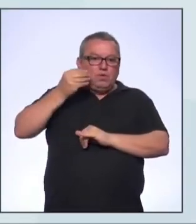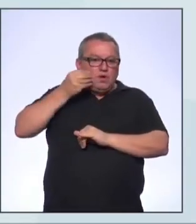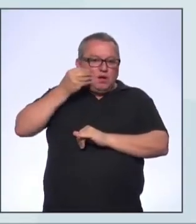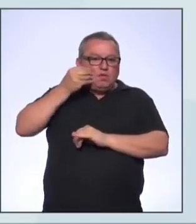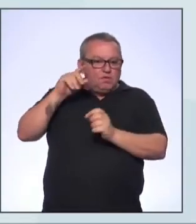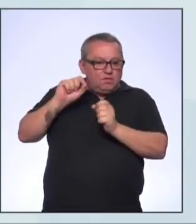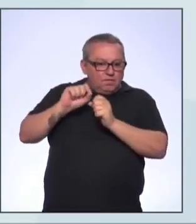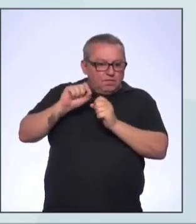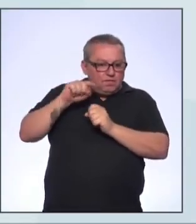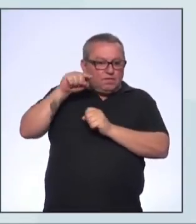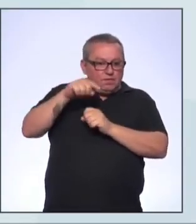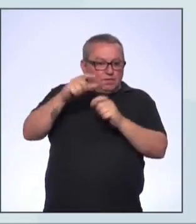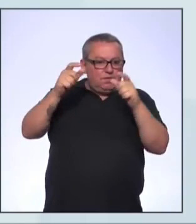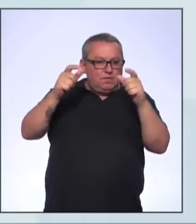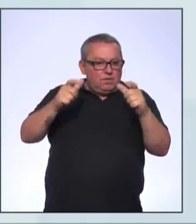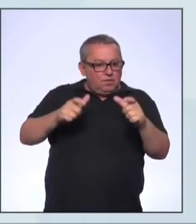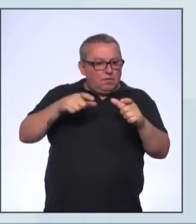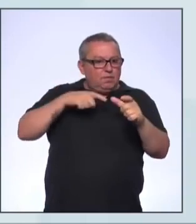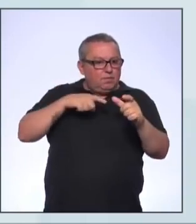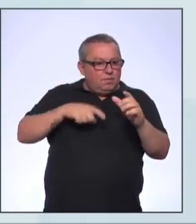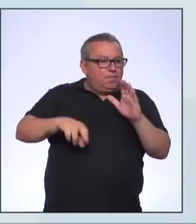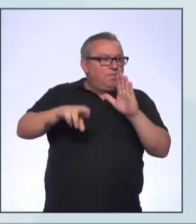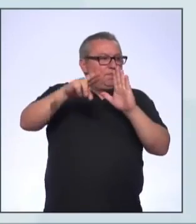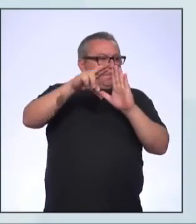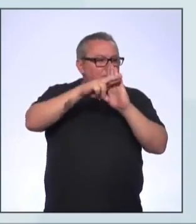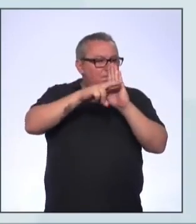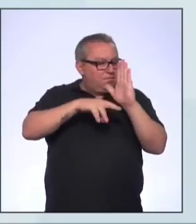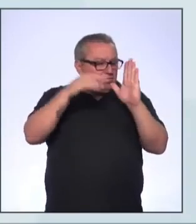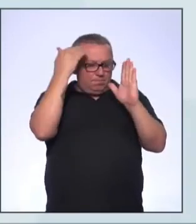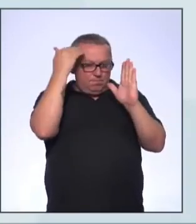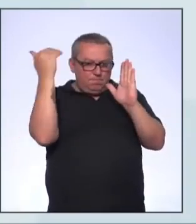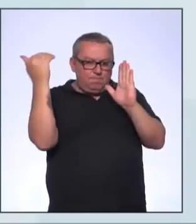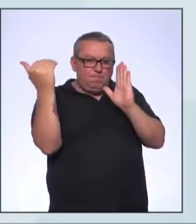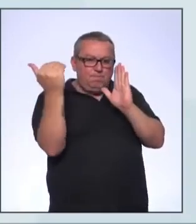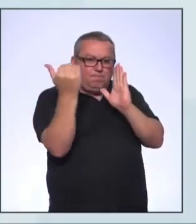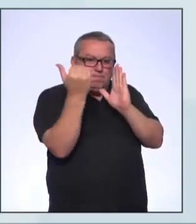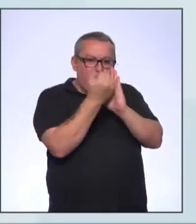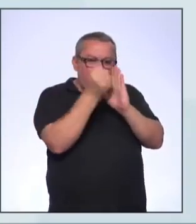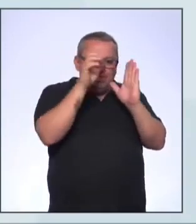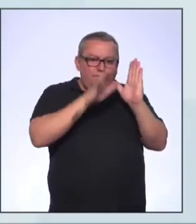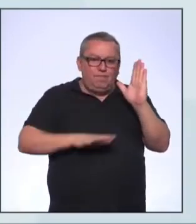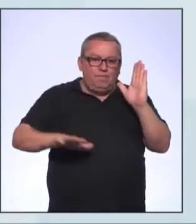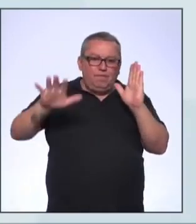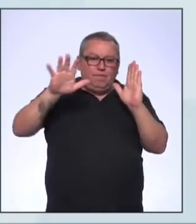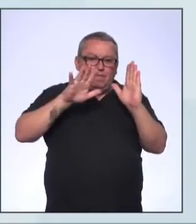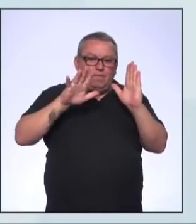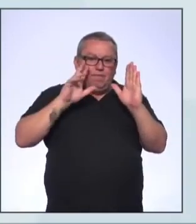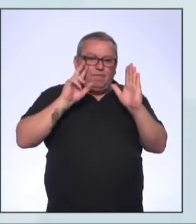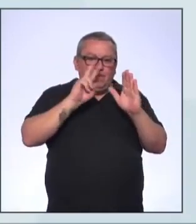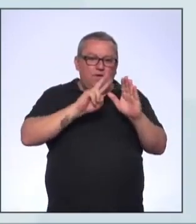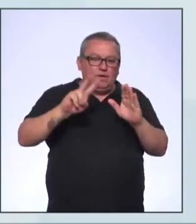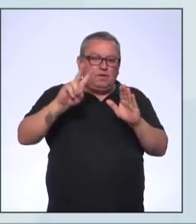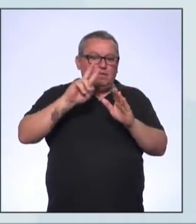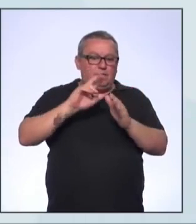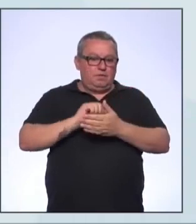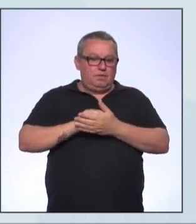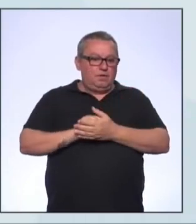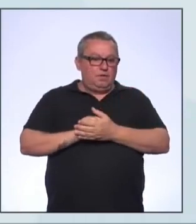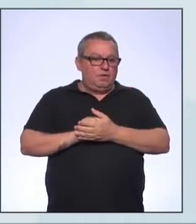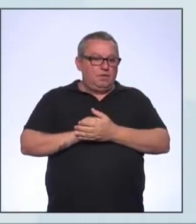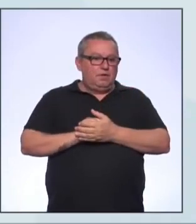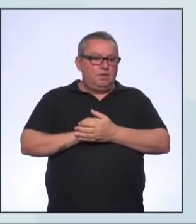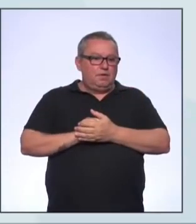os testes realizados neste local atendem às normas da Agência Nacional de